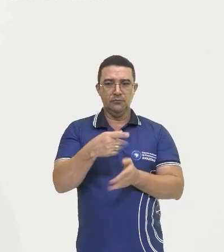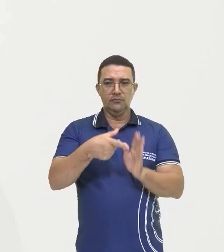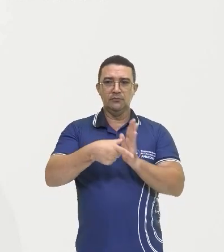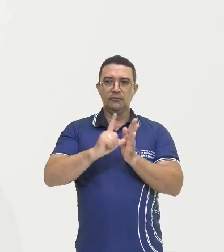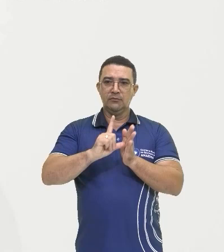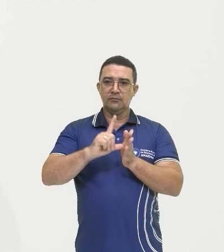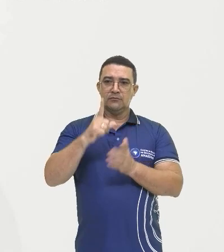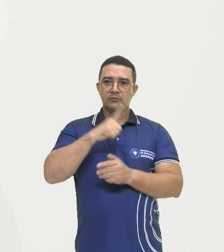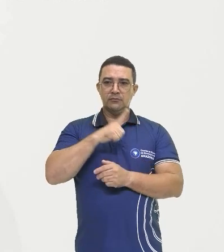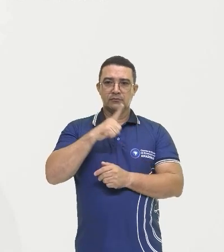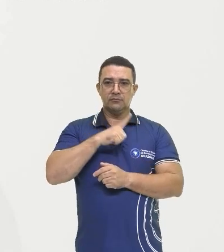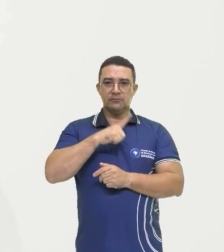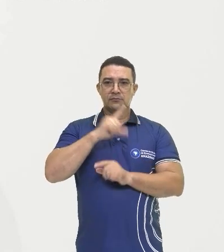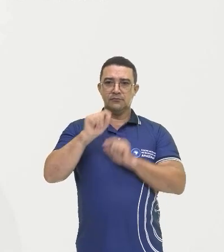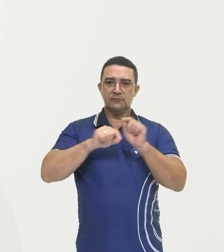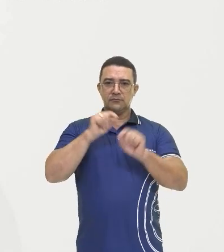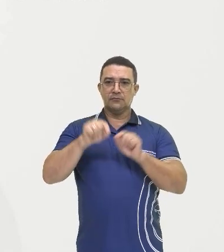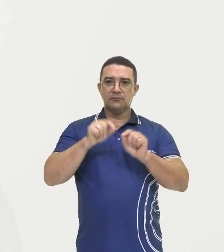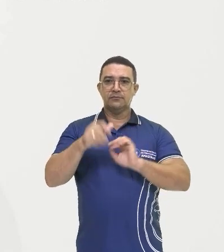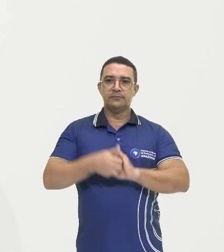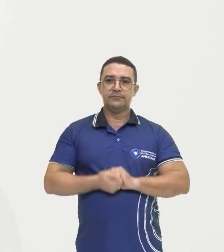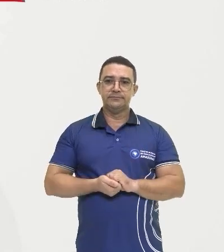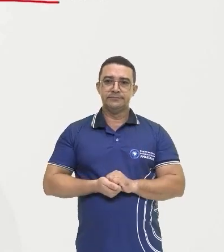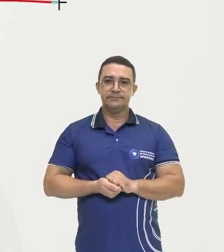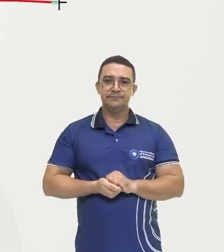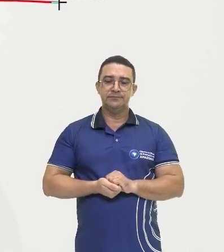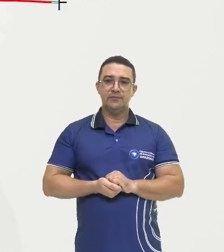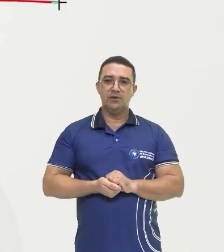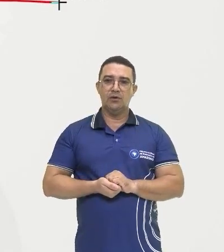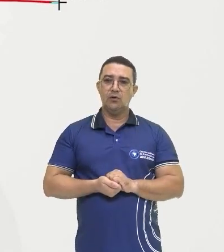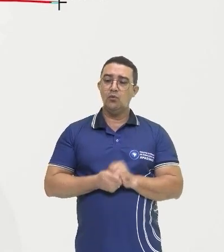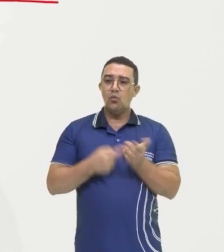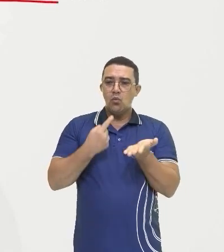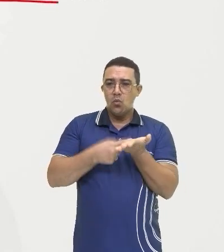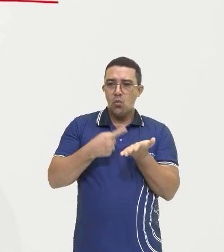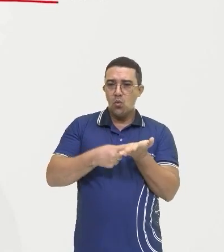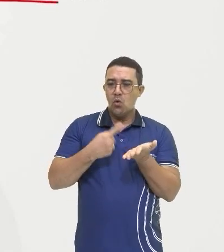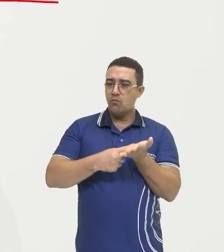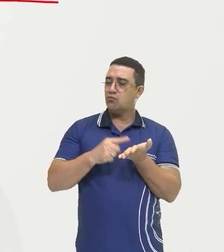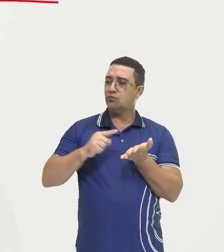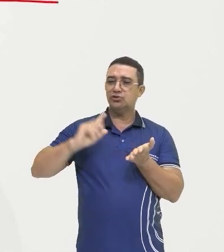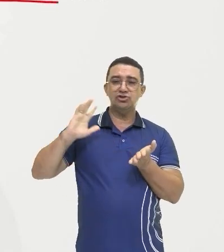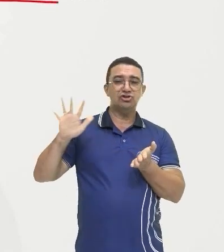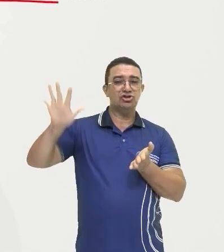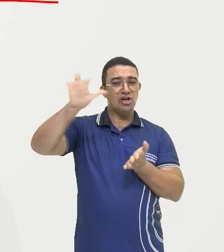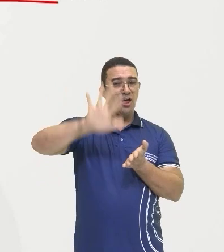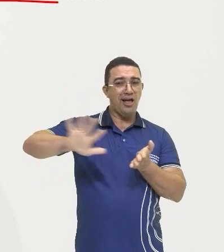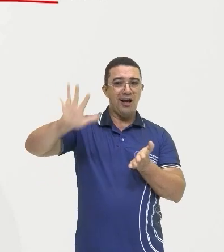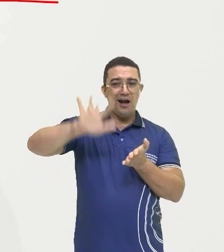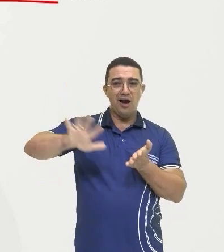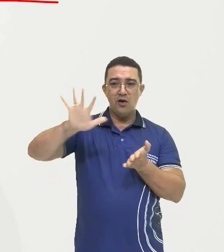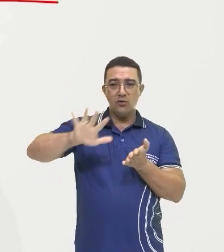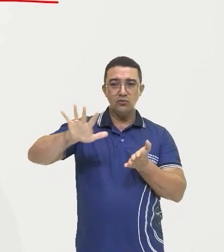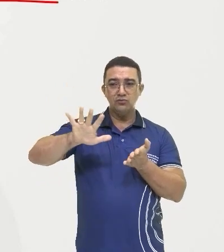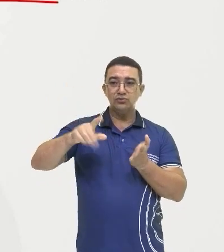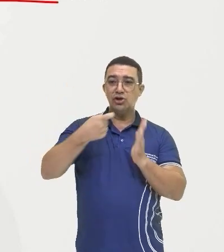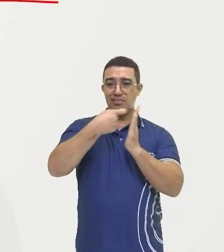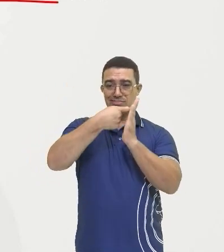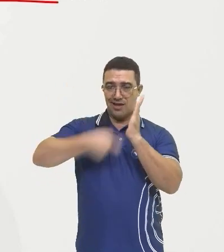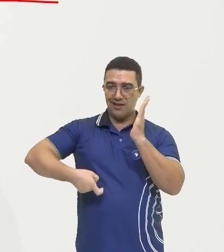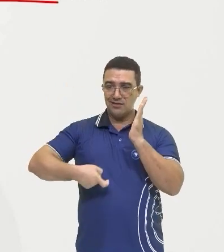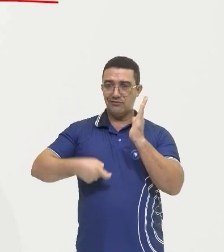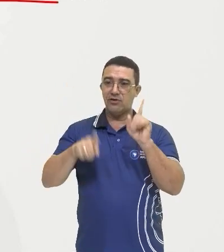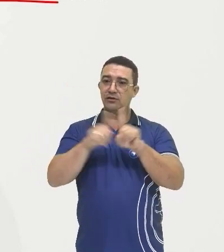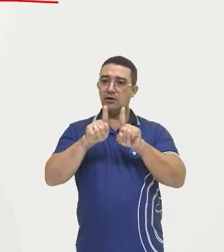tínhamos o Acordo Geral de Tarifas e Comércio, conhecido como GATT, tá certo? Em